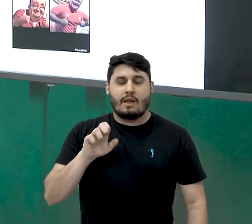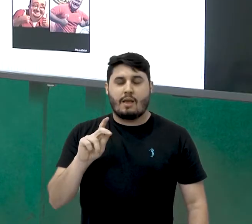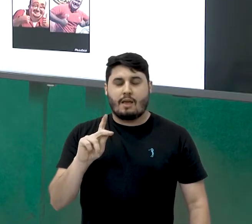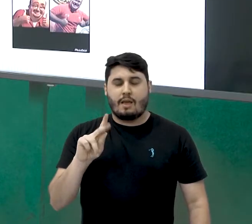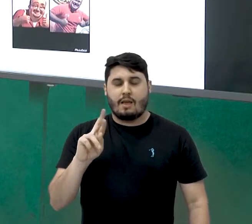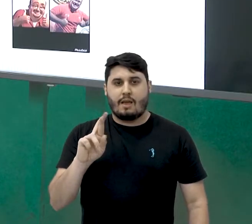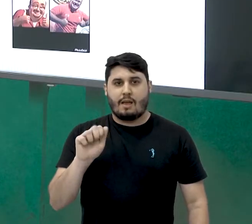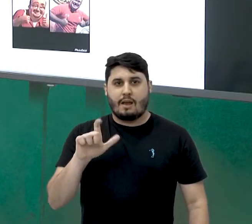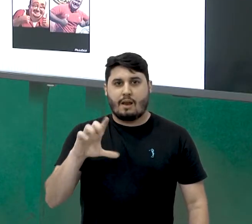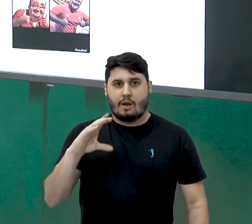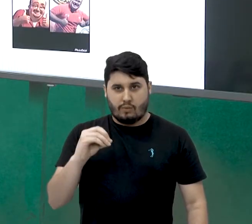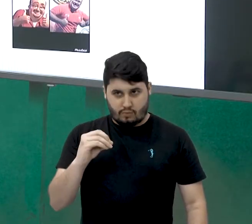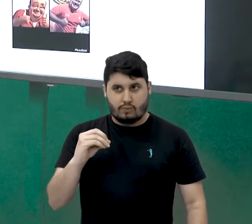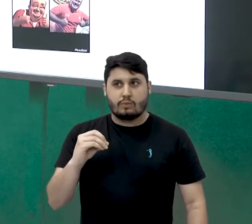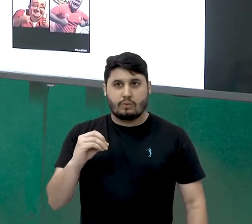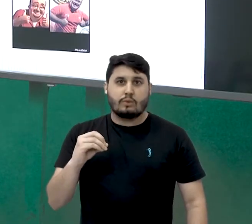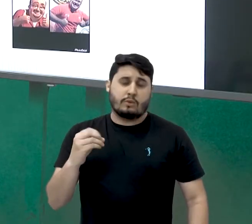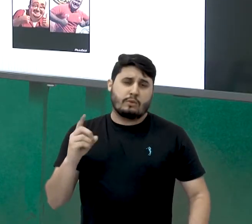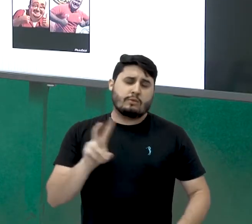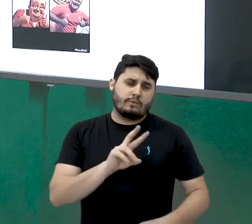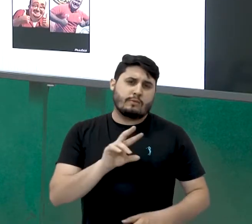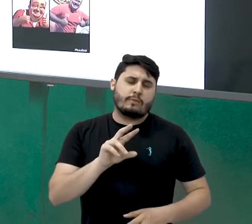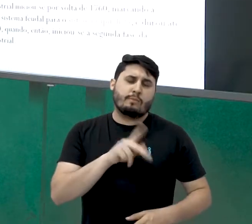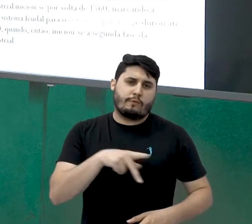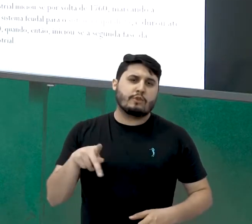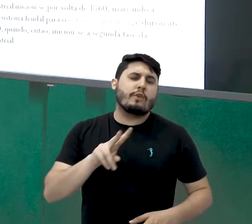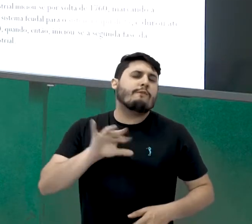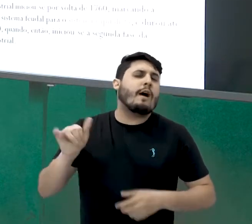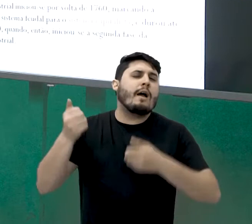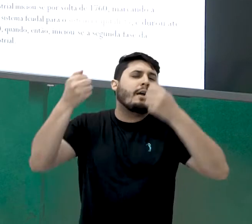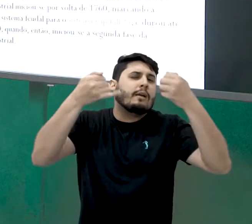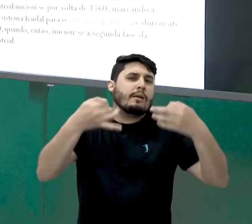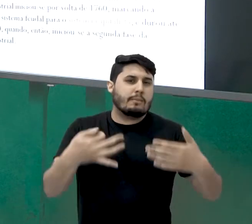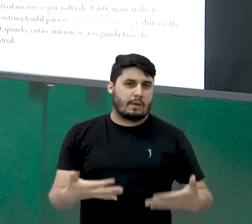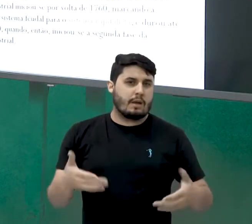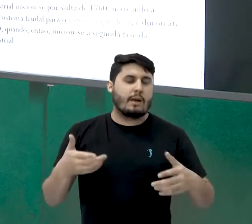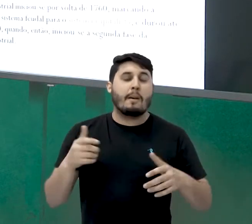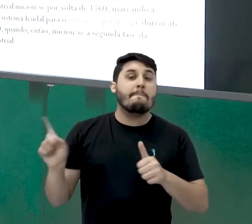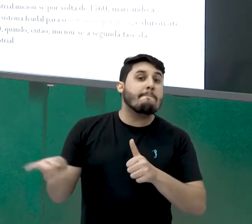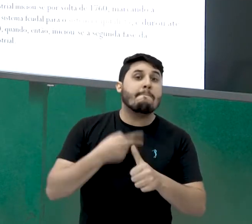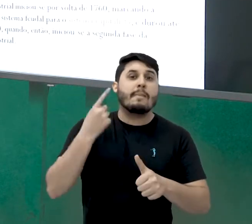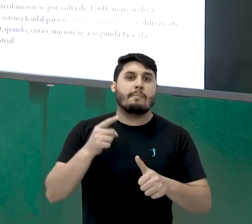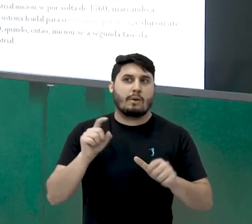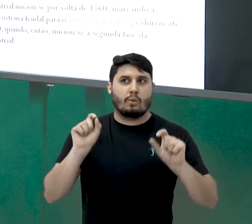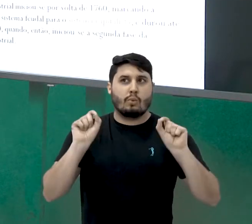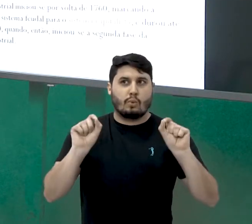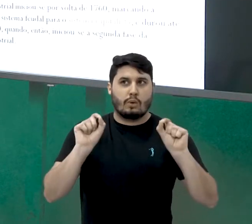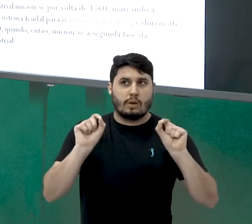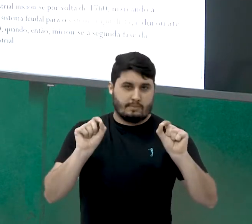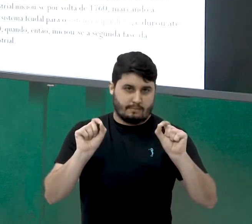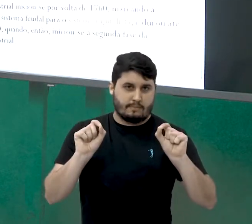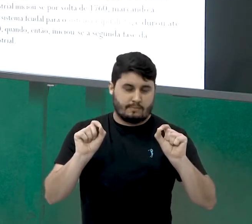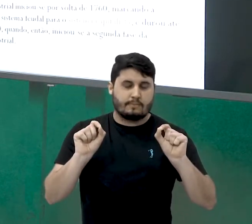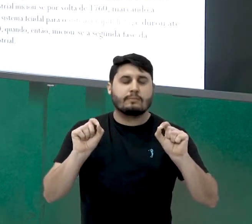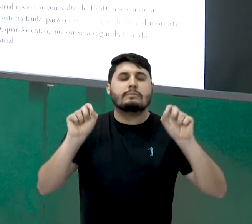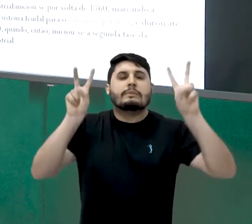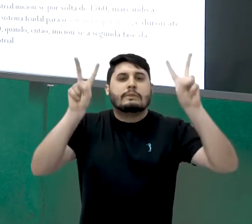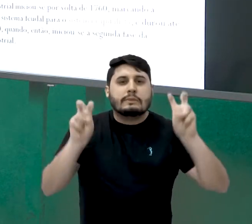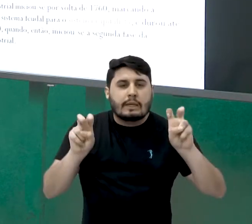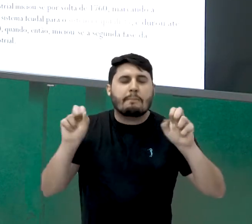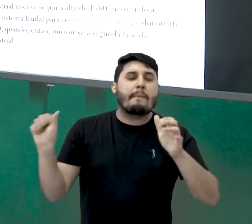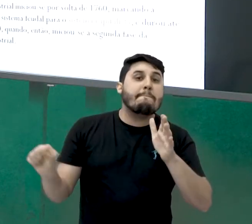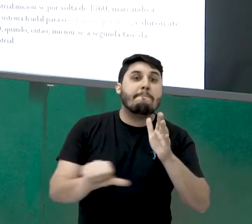Pixar pegaram, e a gente vai agora para o próximo tópico, que é a primeira revolução industrial. Essa primeira